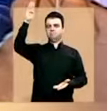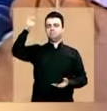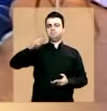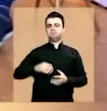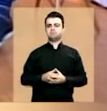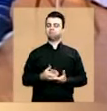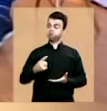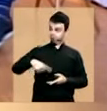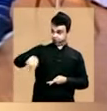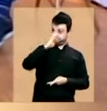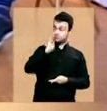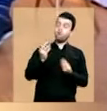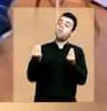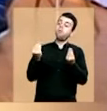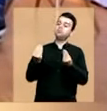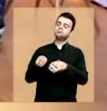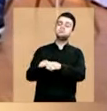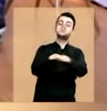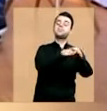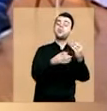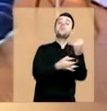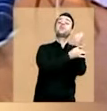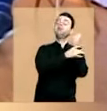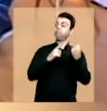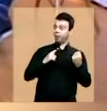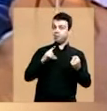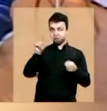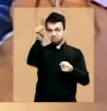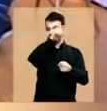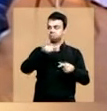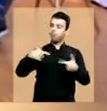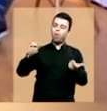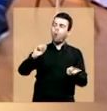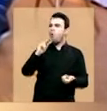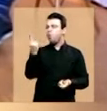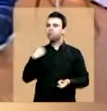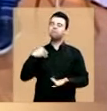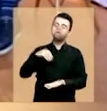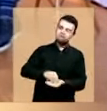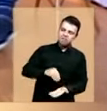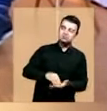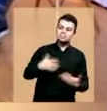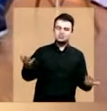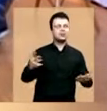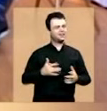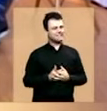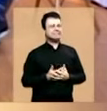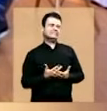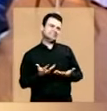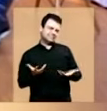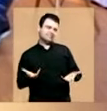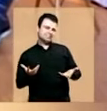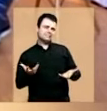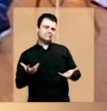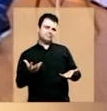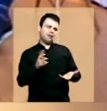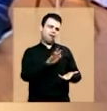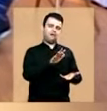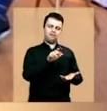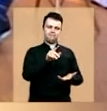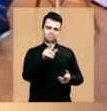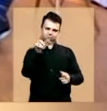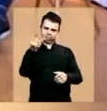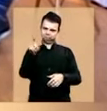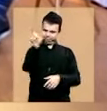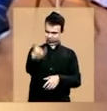das coisas. E a gente está bem nessa questão? Está efetivo ou ainda é muito? Ainda acho que é bastante. Talvez ele saiba